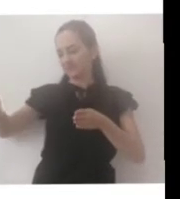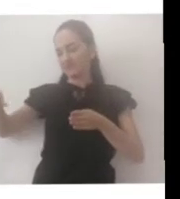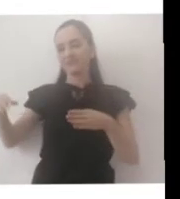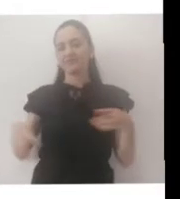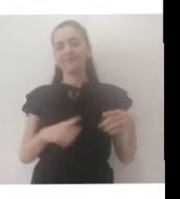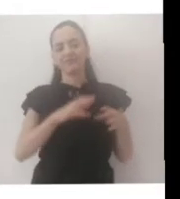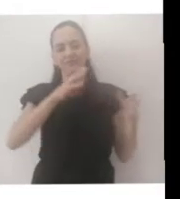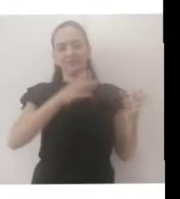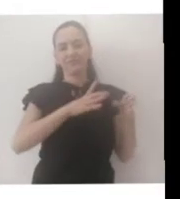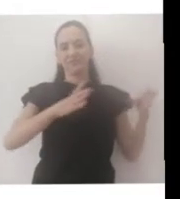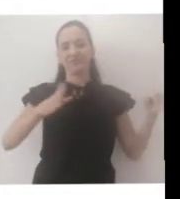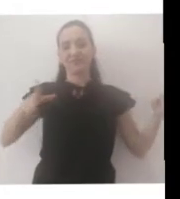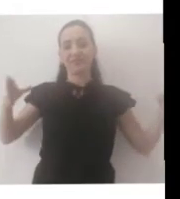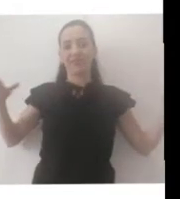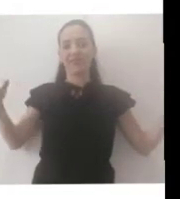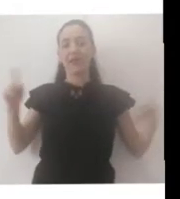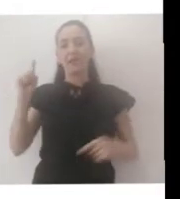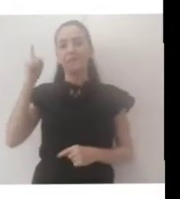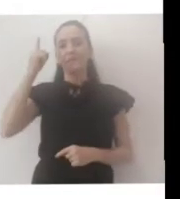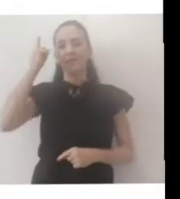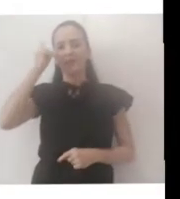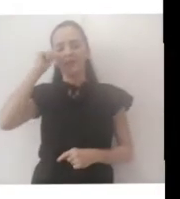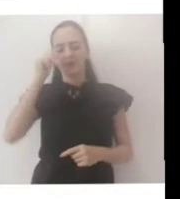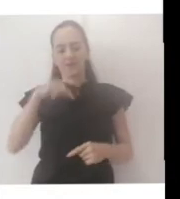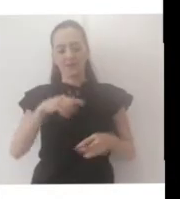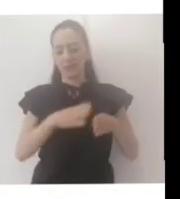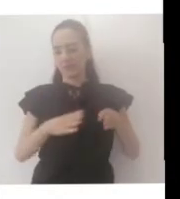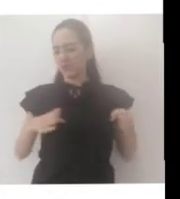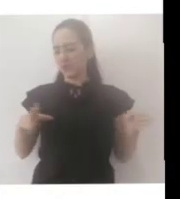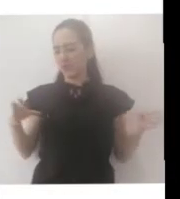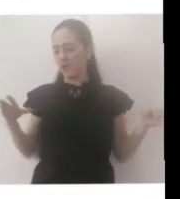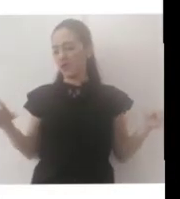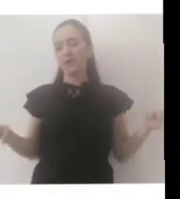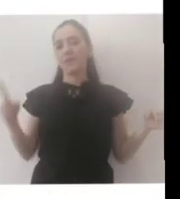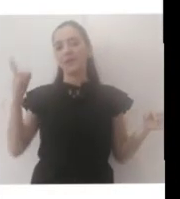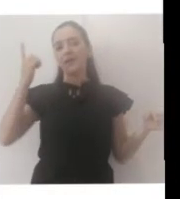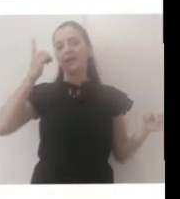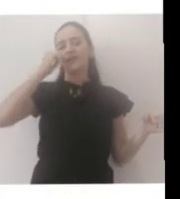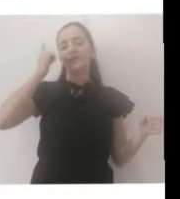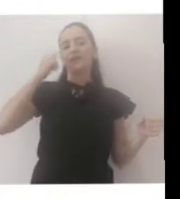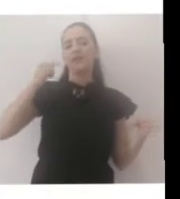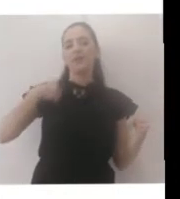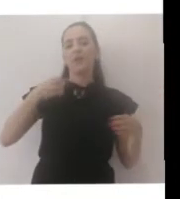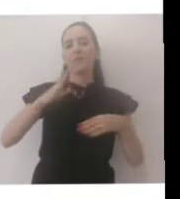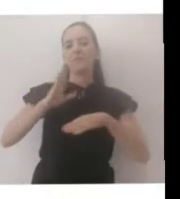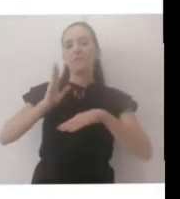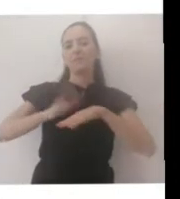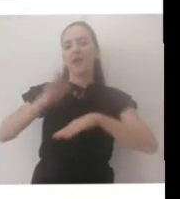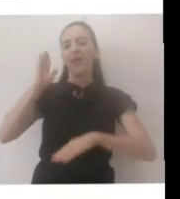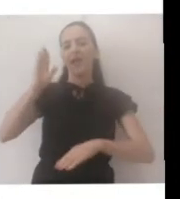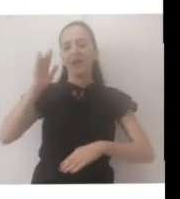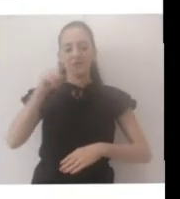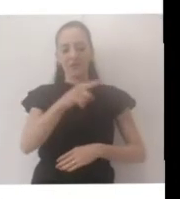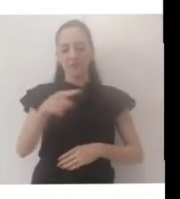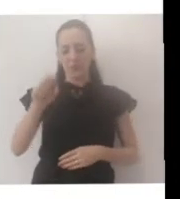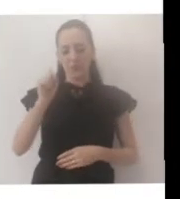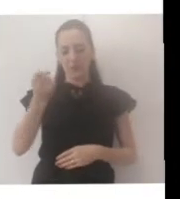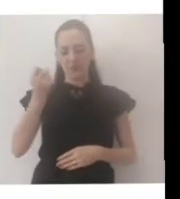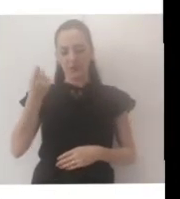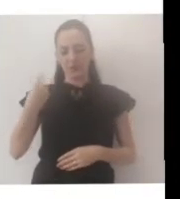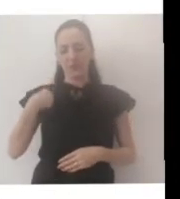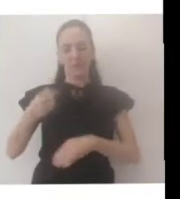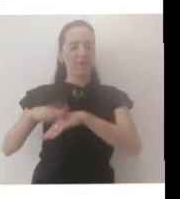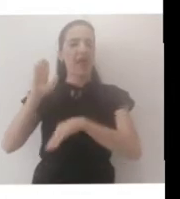a criança ache que, por causa desse espaçamento, acredite ter enfileirado mais pedaços de isopor do